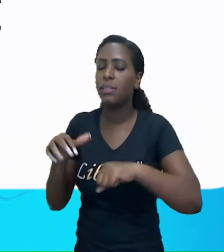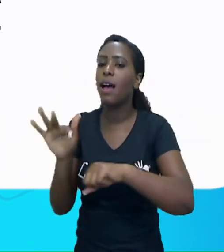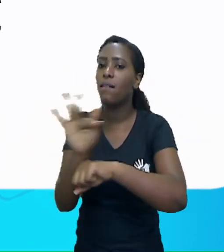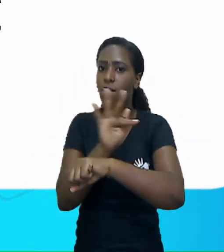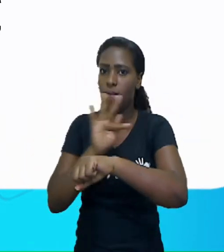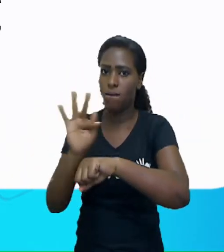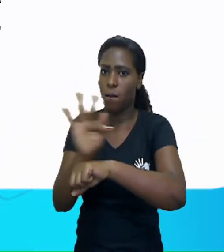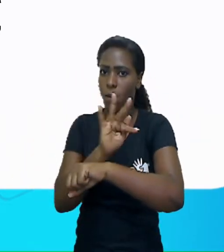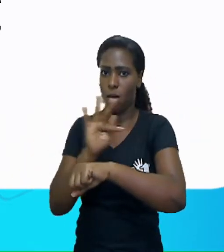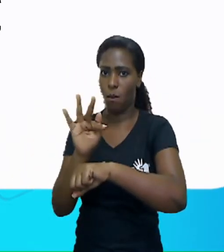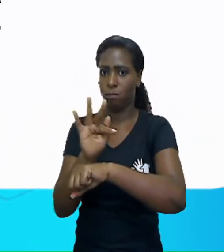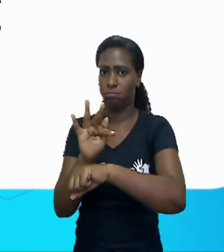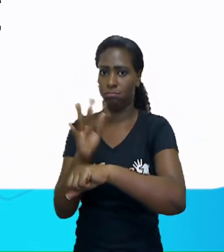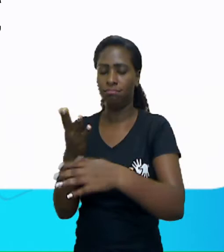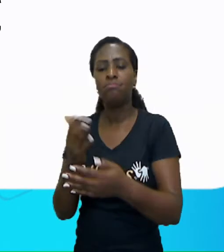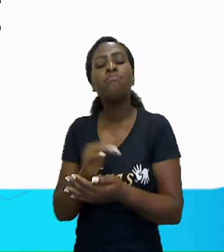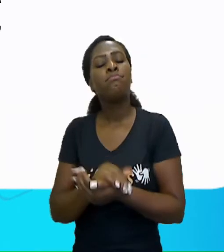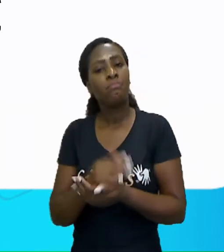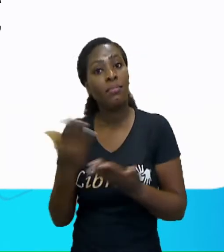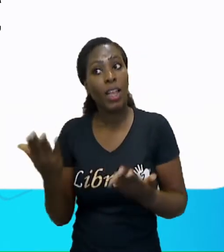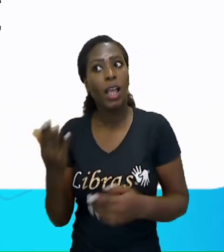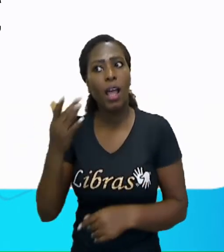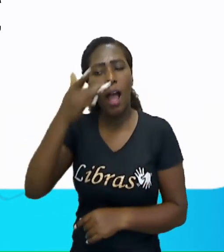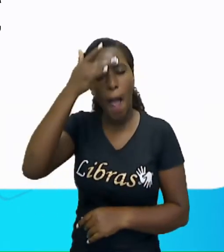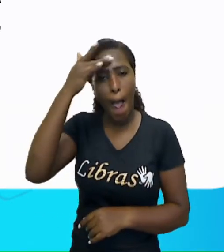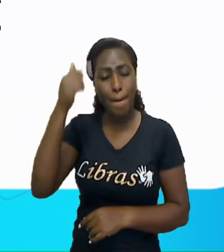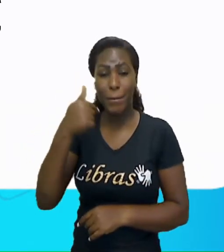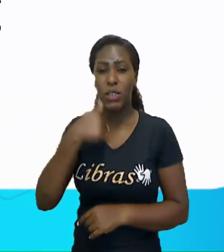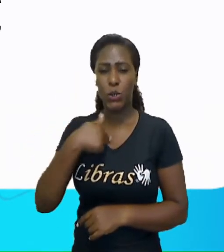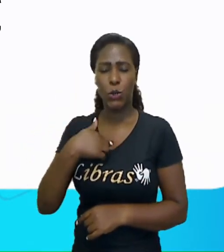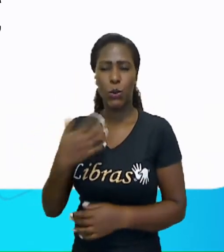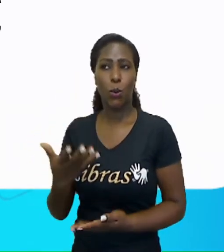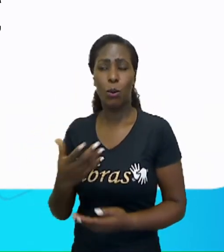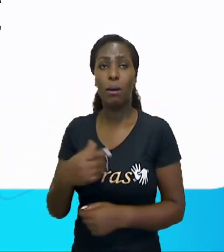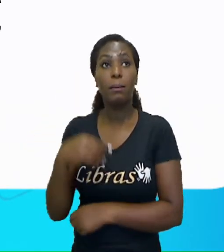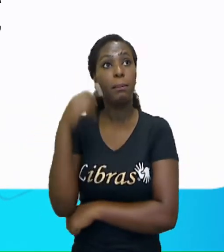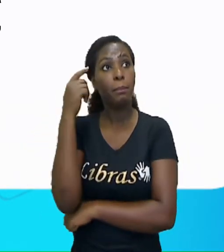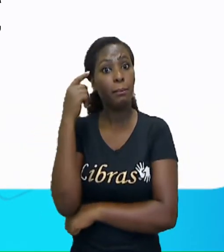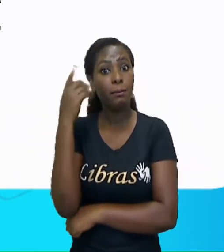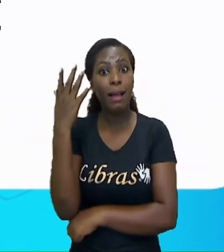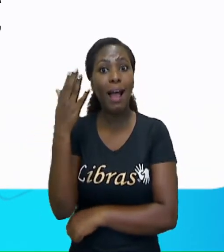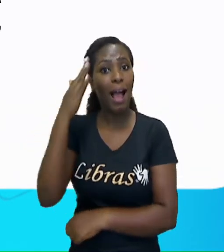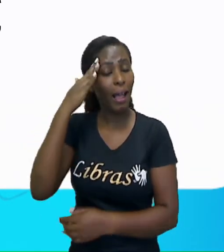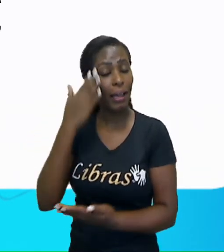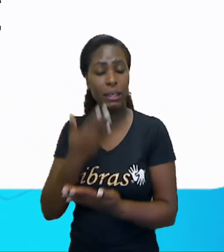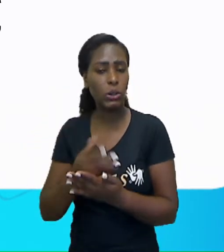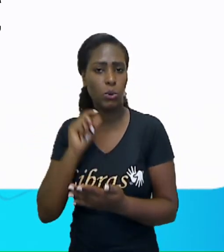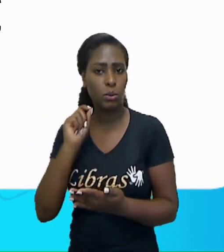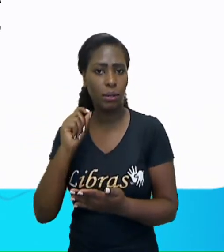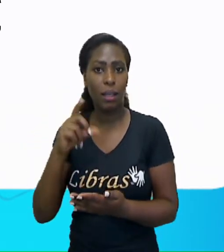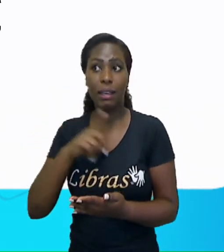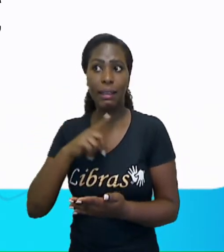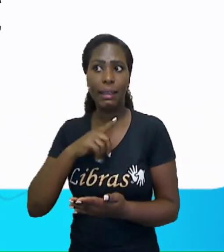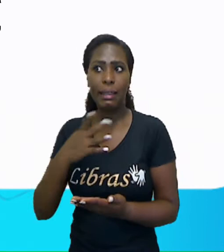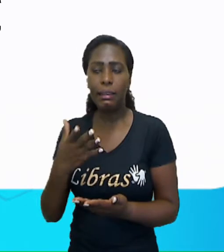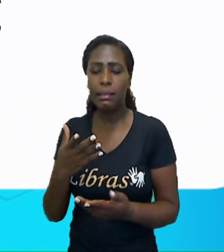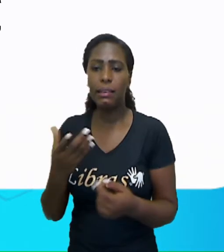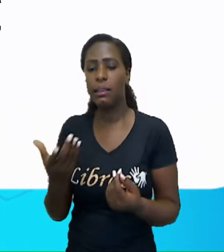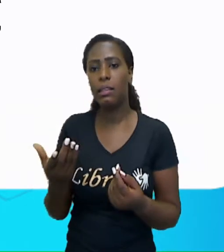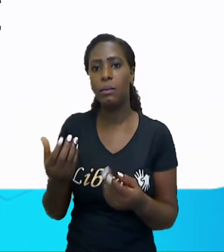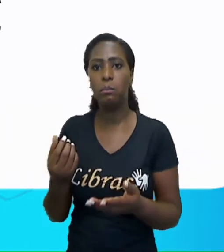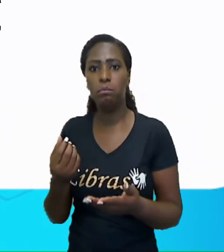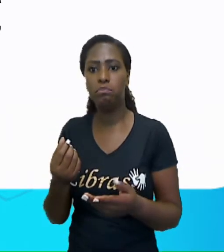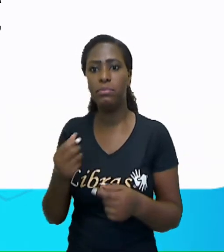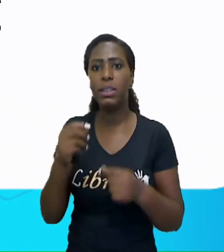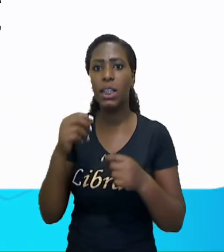considera que tem um direito assegurado, mas ele acredita que o seu interlocutor, ou seja, quem vai receber a